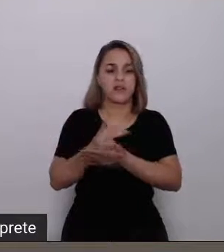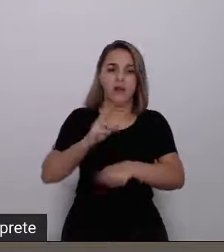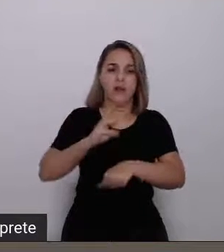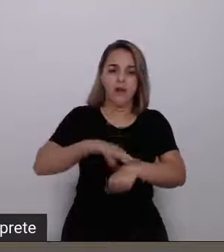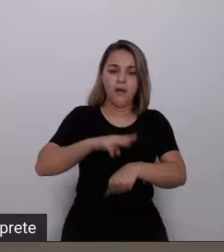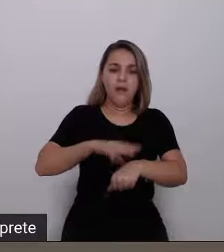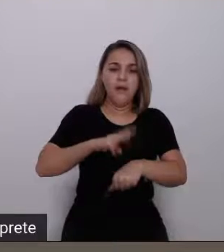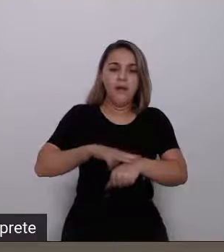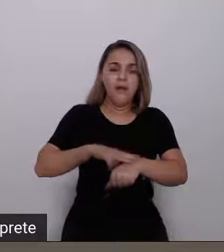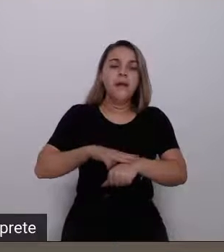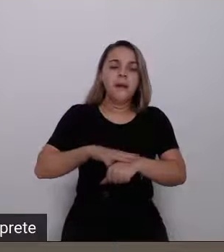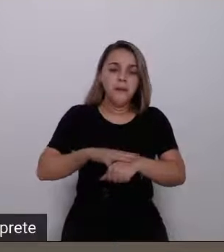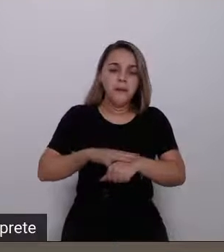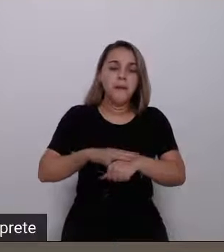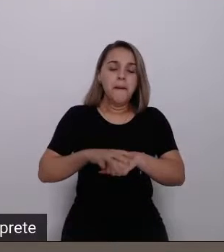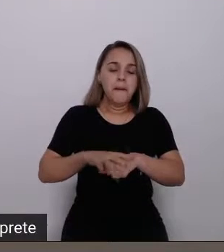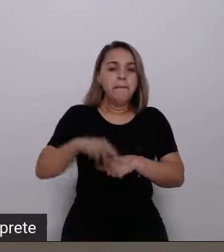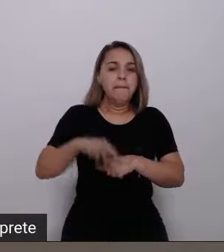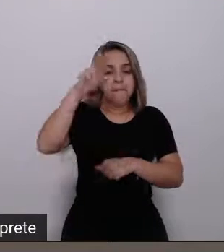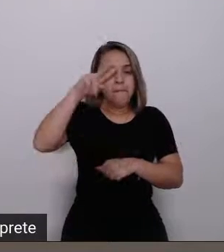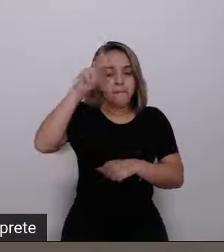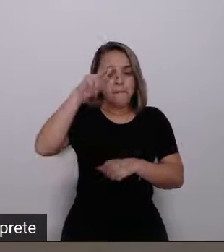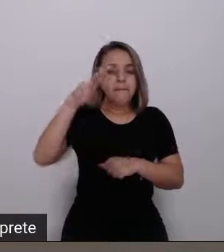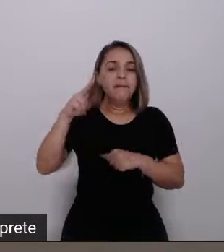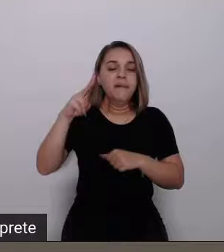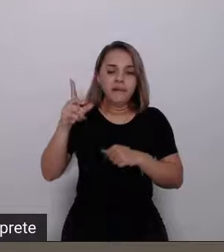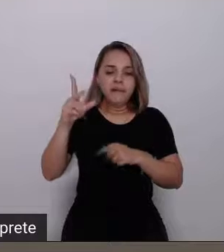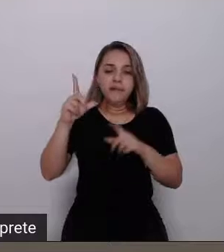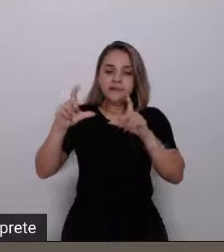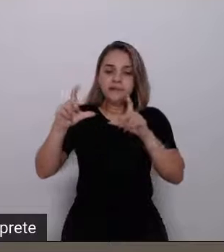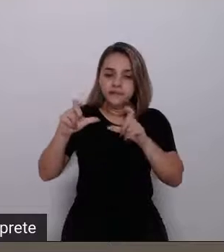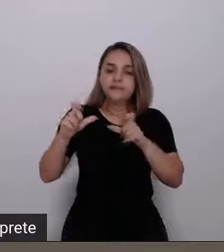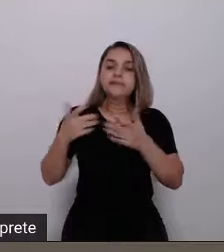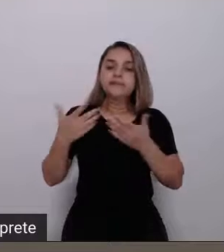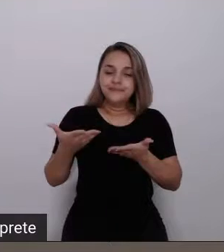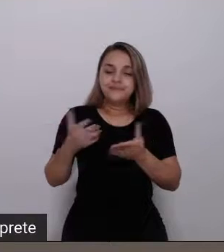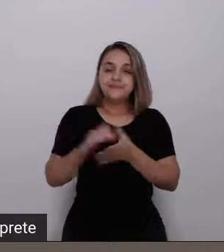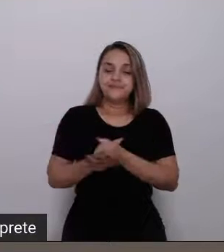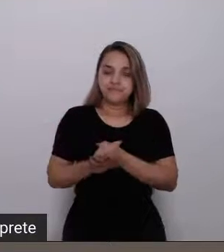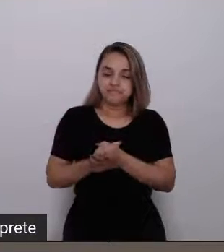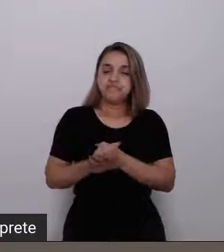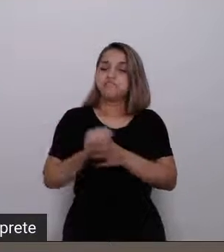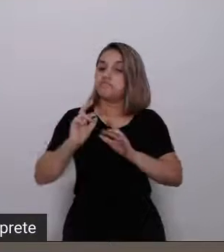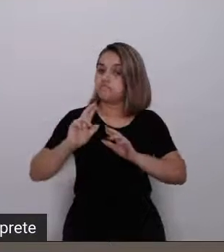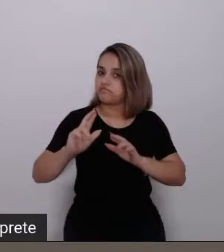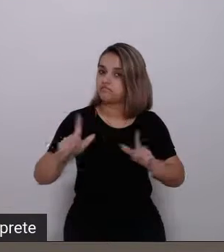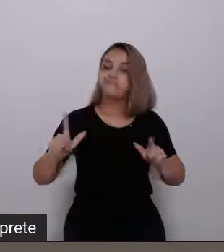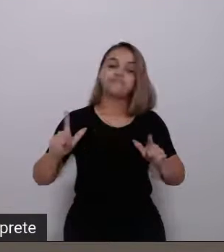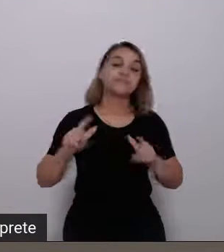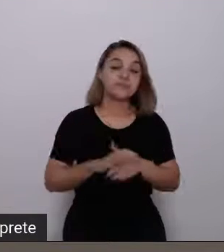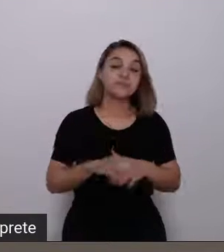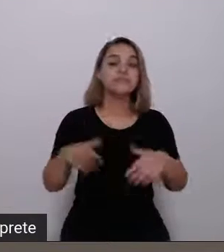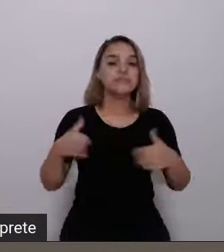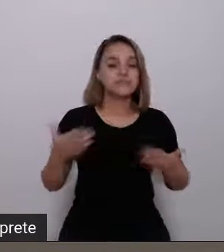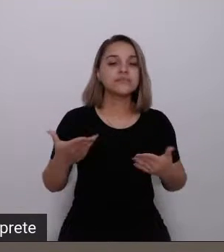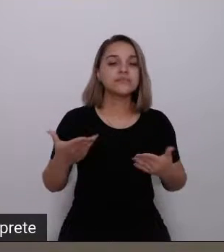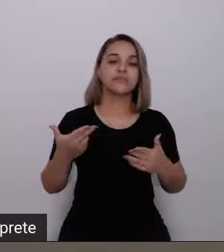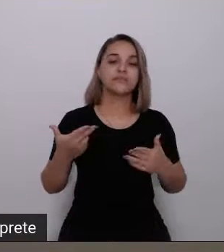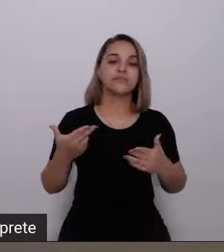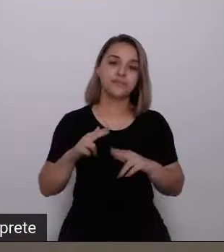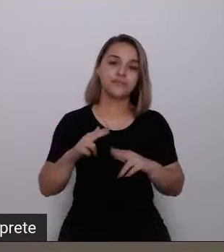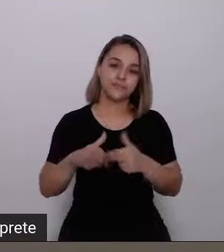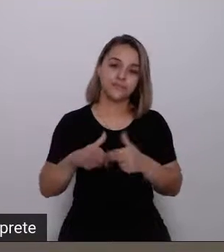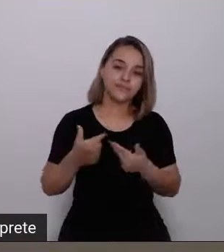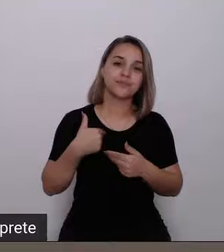quer dizer, então, a história da fotografia também estava alheia, isso é um outro percurso. Por isso que eu faço essa provocação no final, é